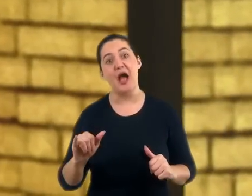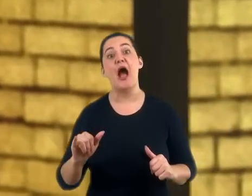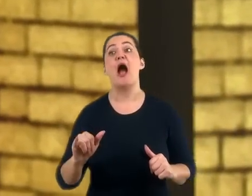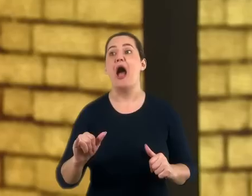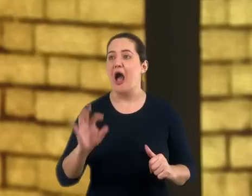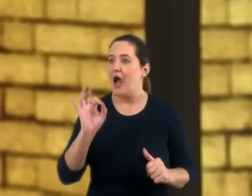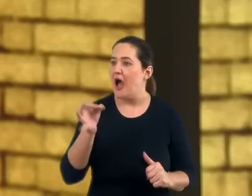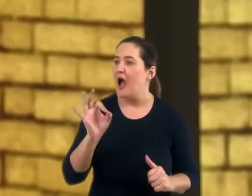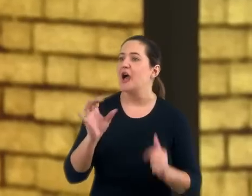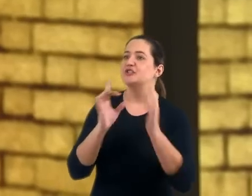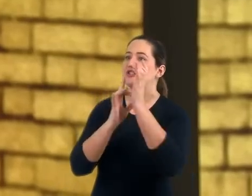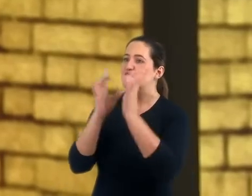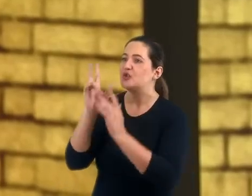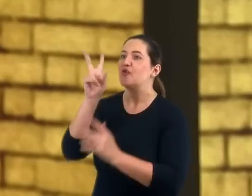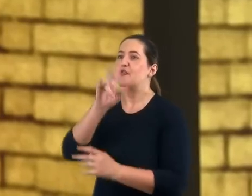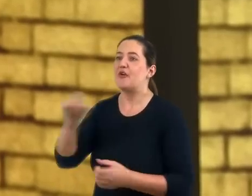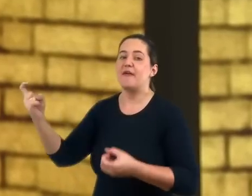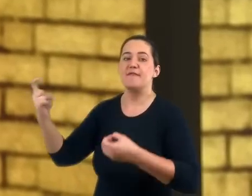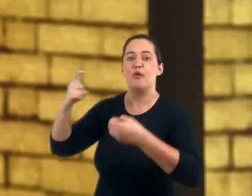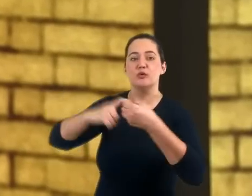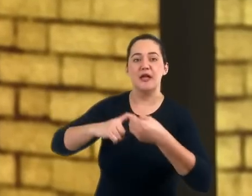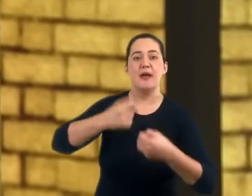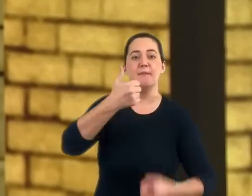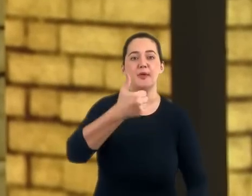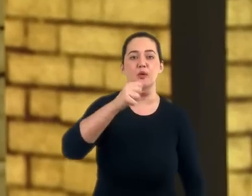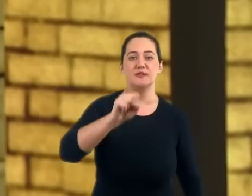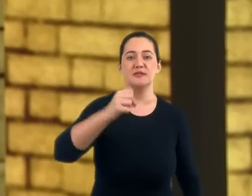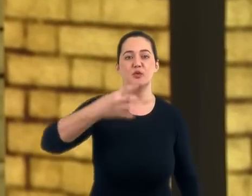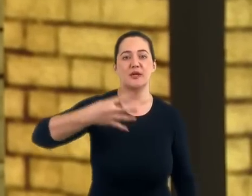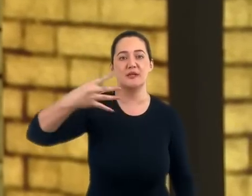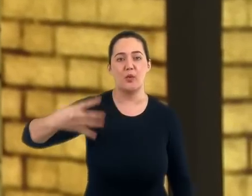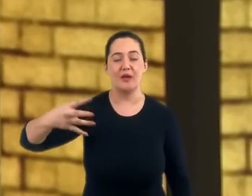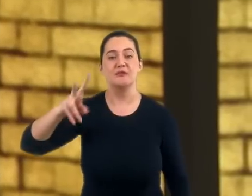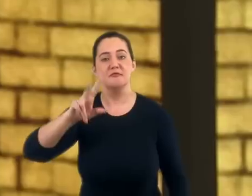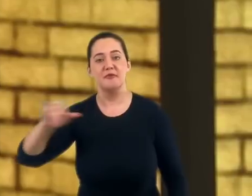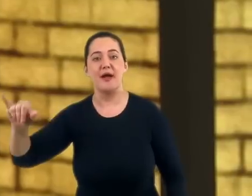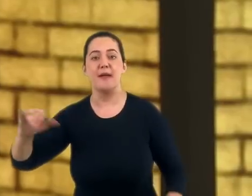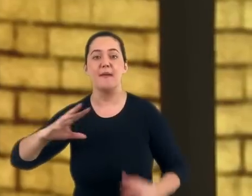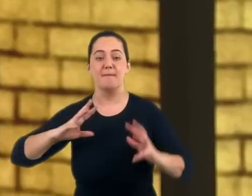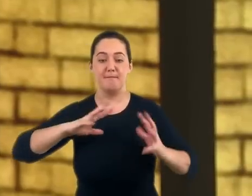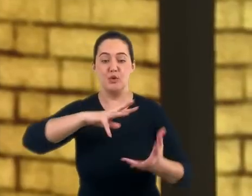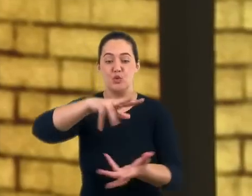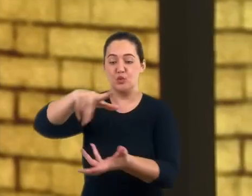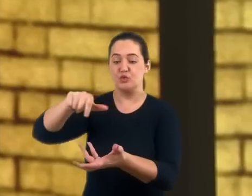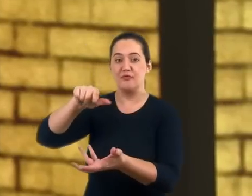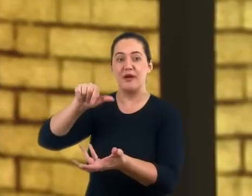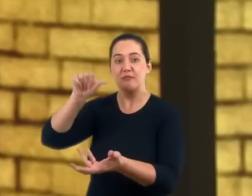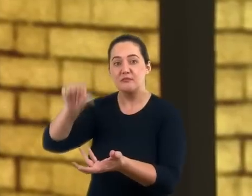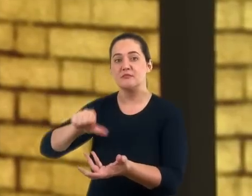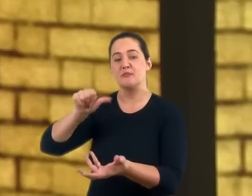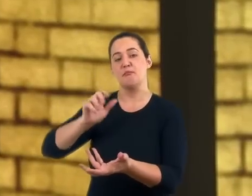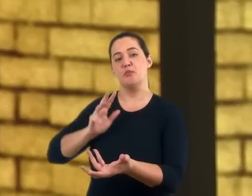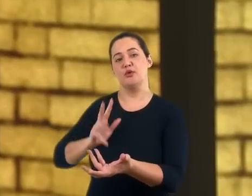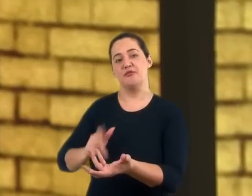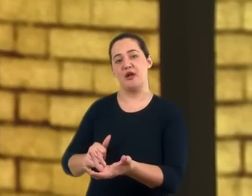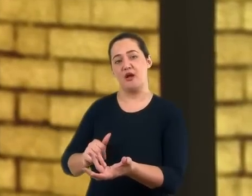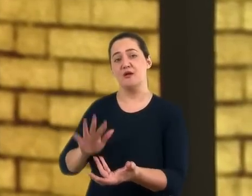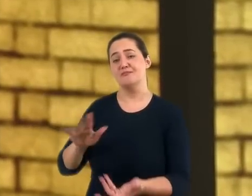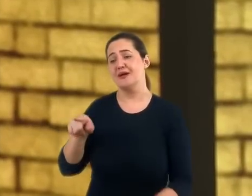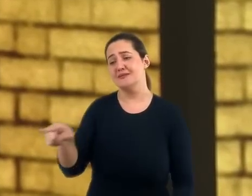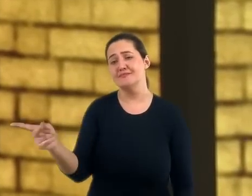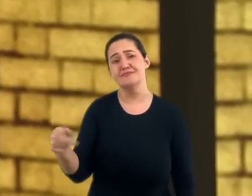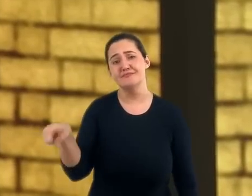então Jesus voltaria em 1844 para purificar a terra. Mas eles estavam,